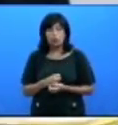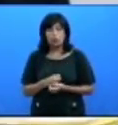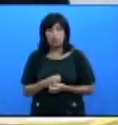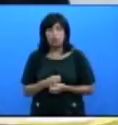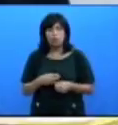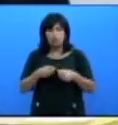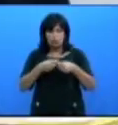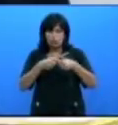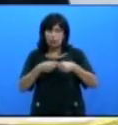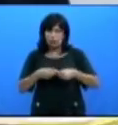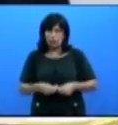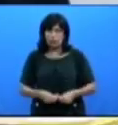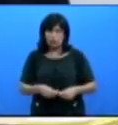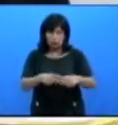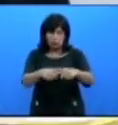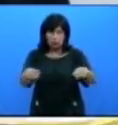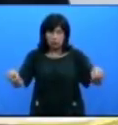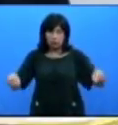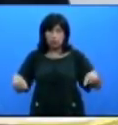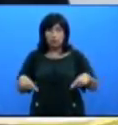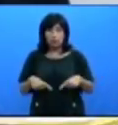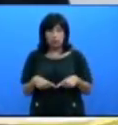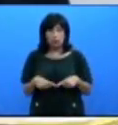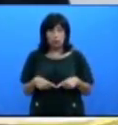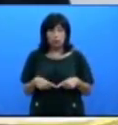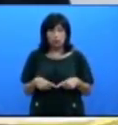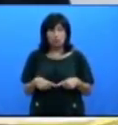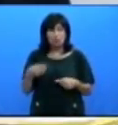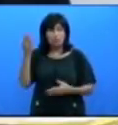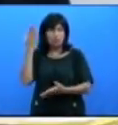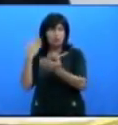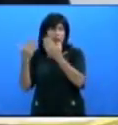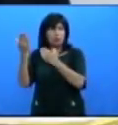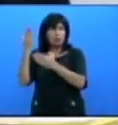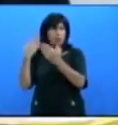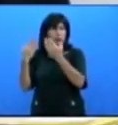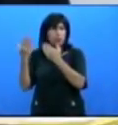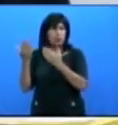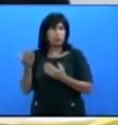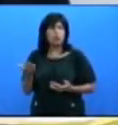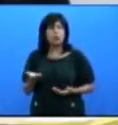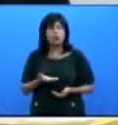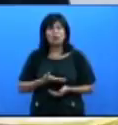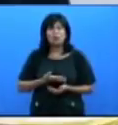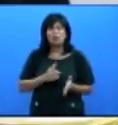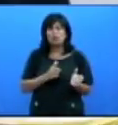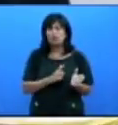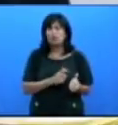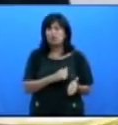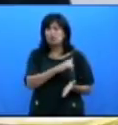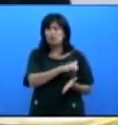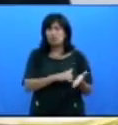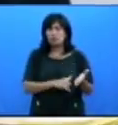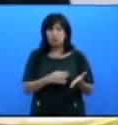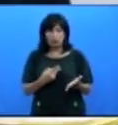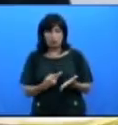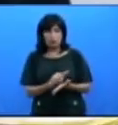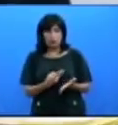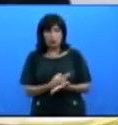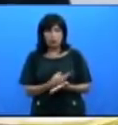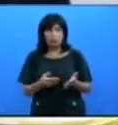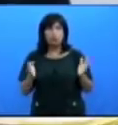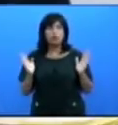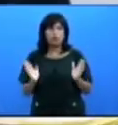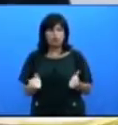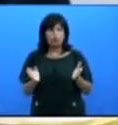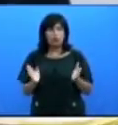instalou efetivamente na área, porém, na ocasião, não lavrou a escritura pública de concessão e agora